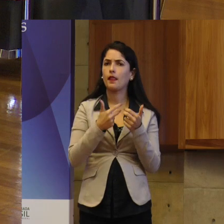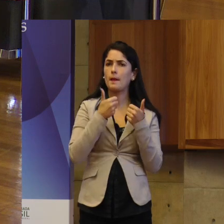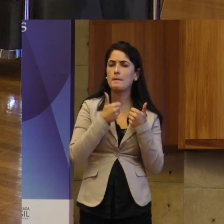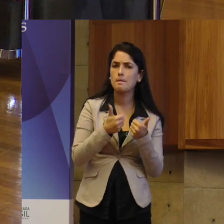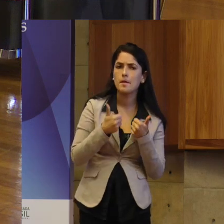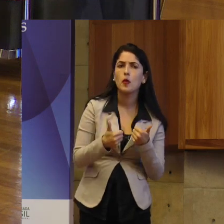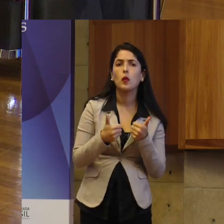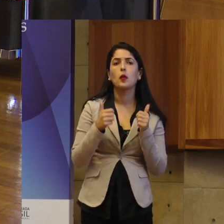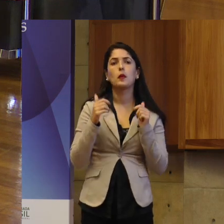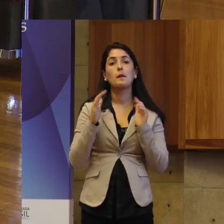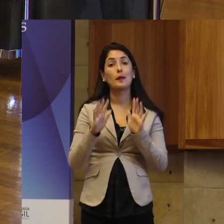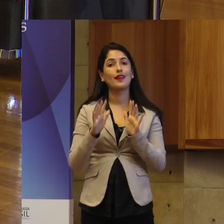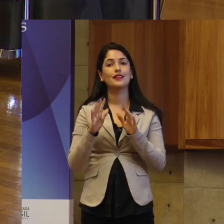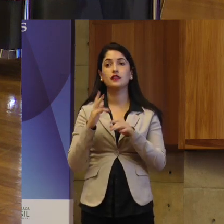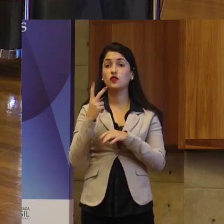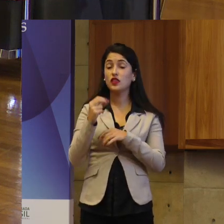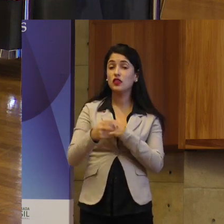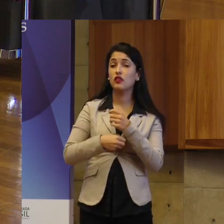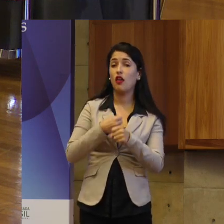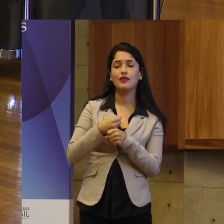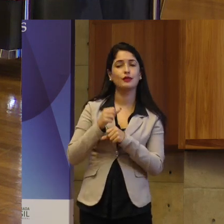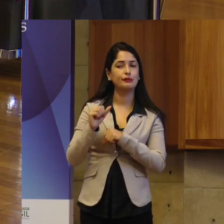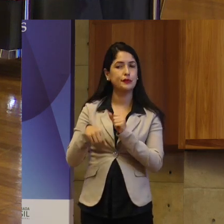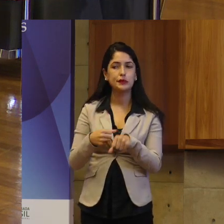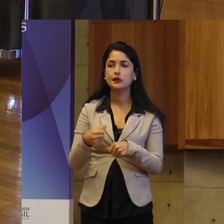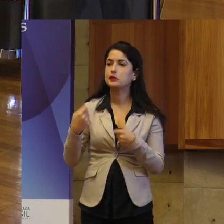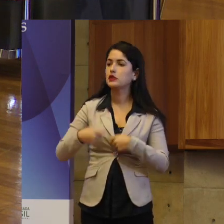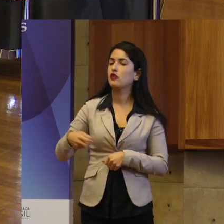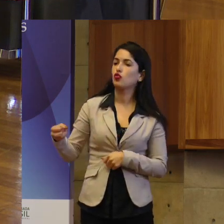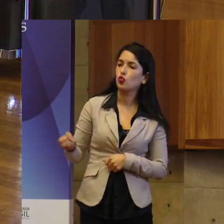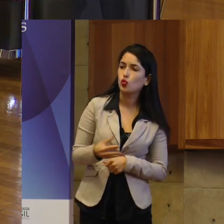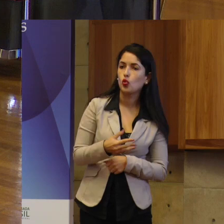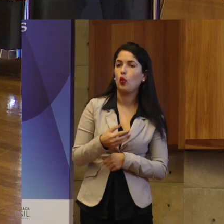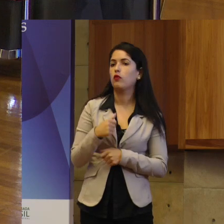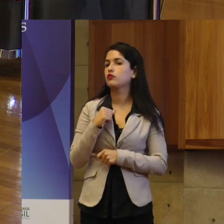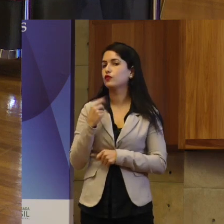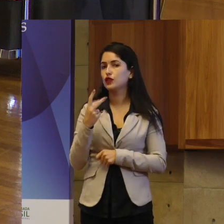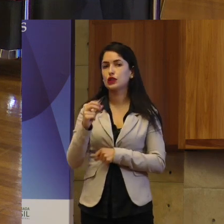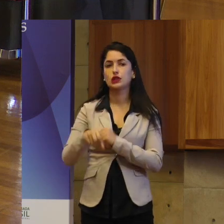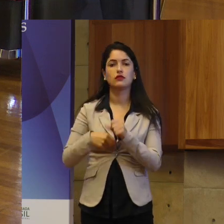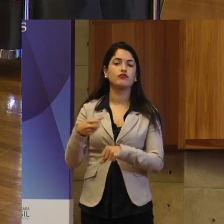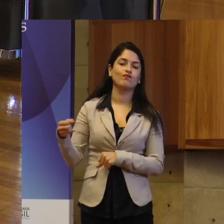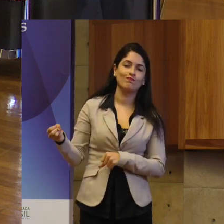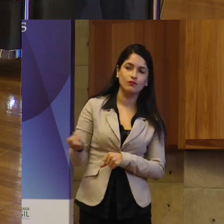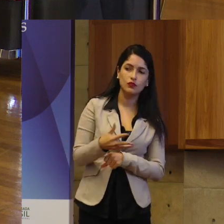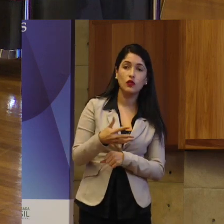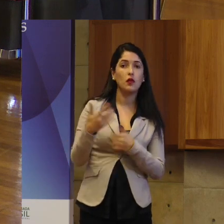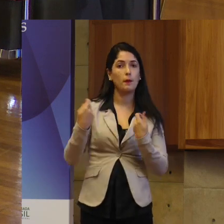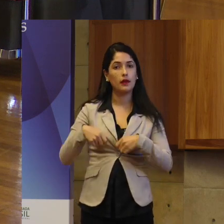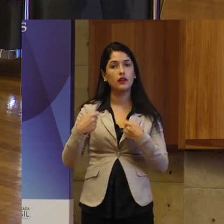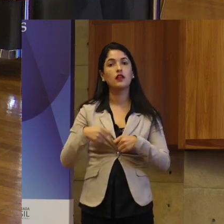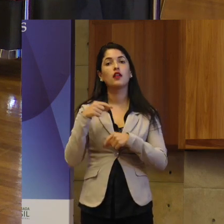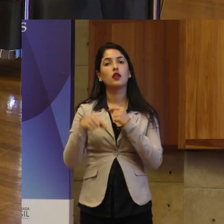problema é que tudo muda a cada 20 anos e você tem que refazer todo esse trabalho. E, para isso, você tem que introjetar no